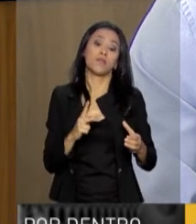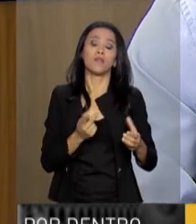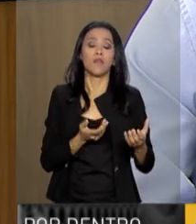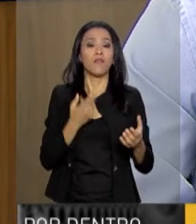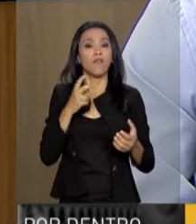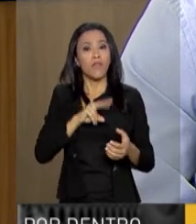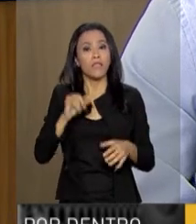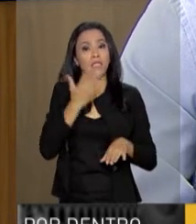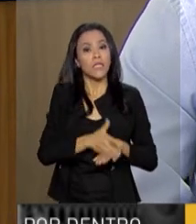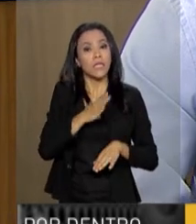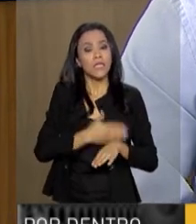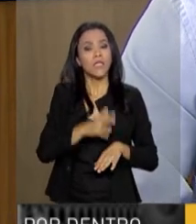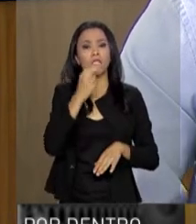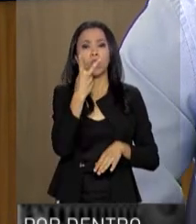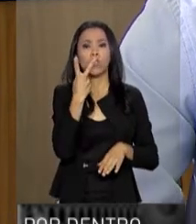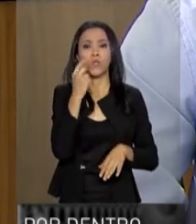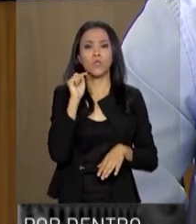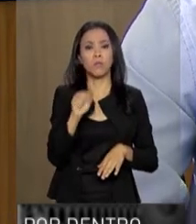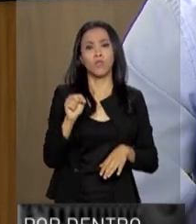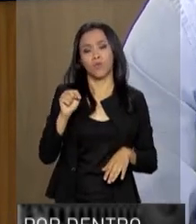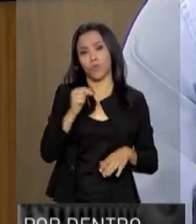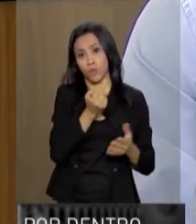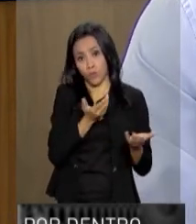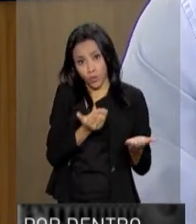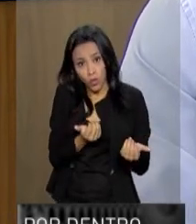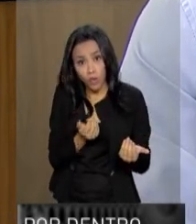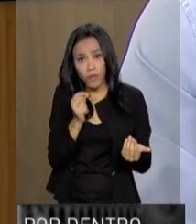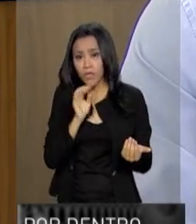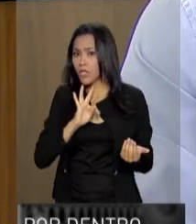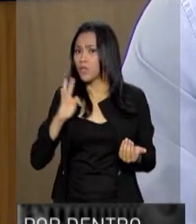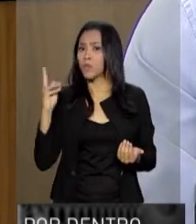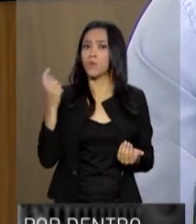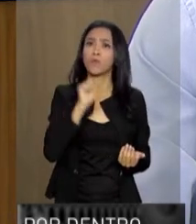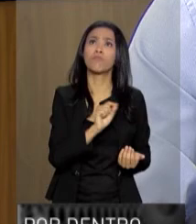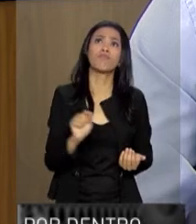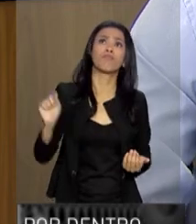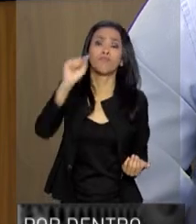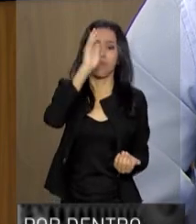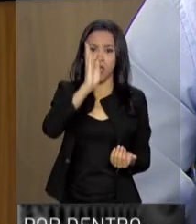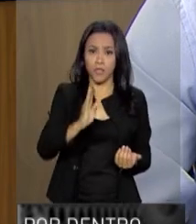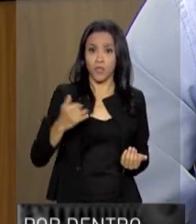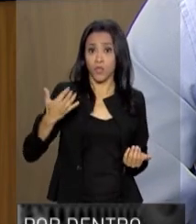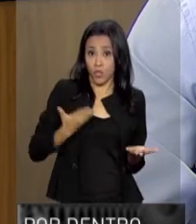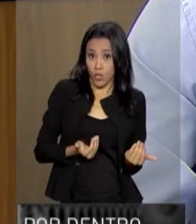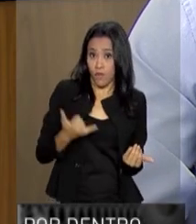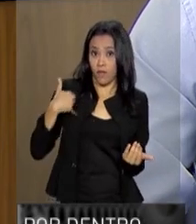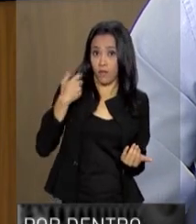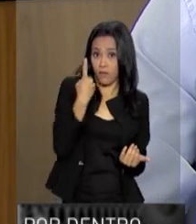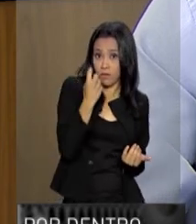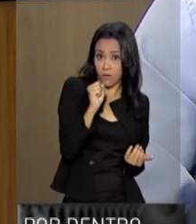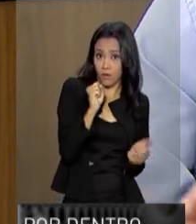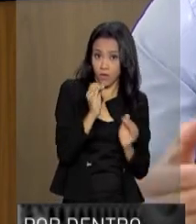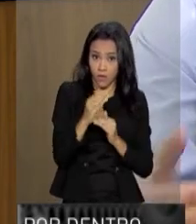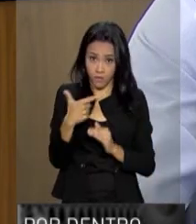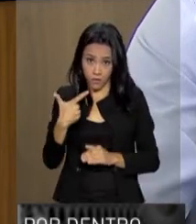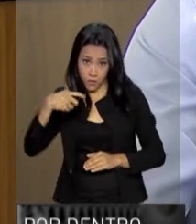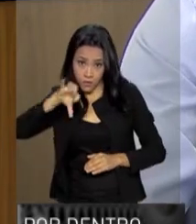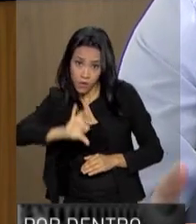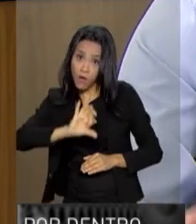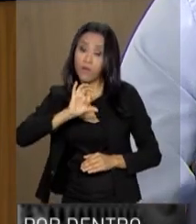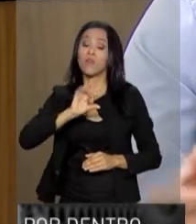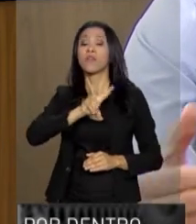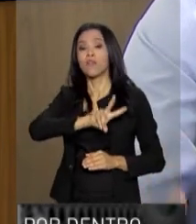dois mil jovens em todo o brasil para que esses jovens de 18 a 29 anos que vão receber esse